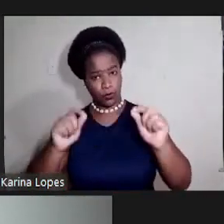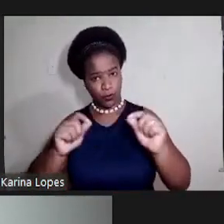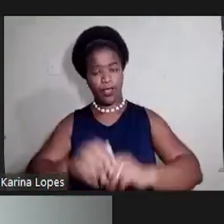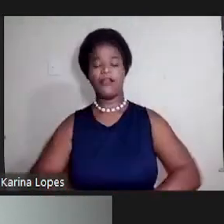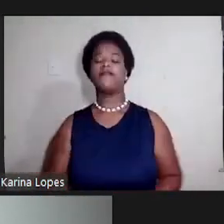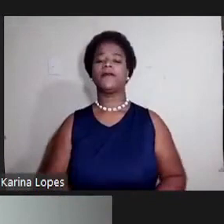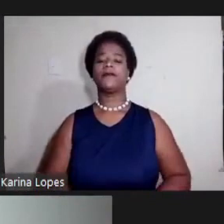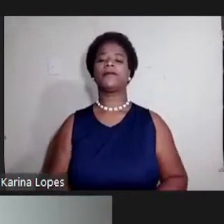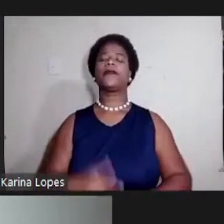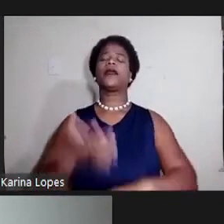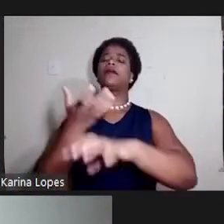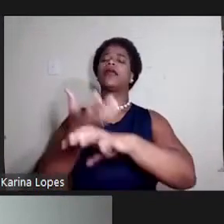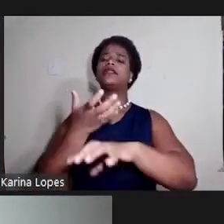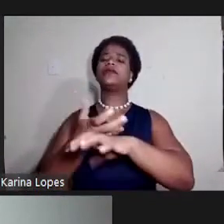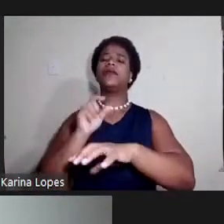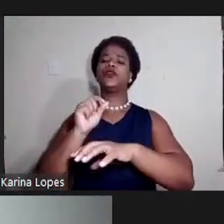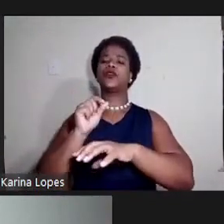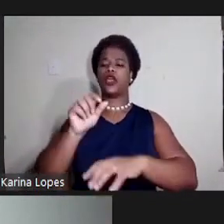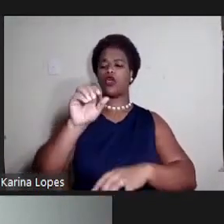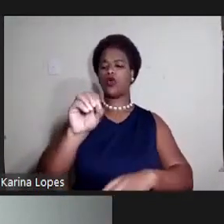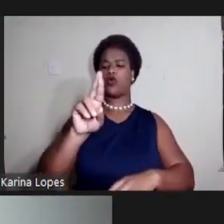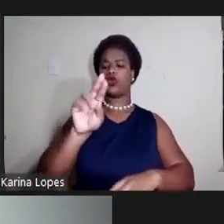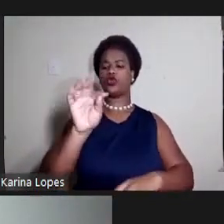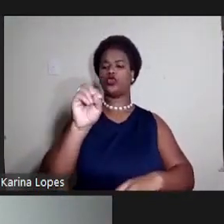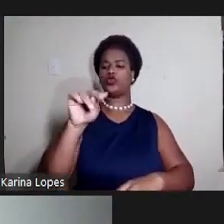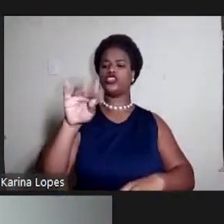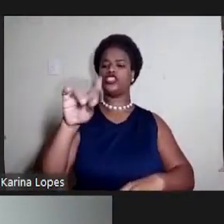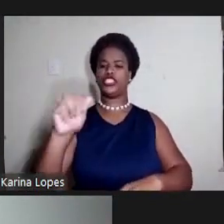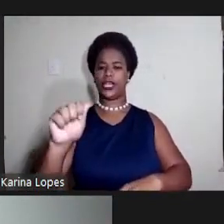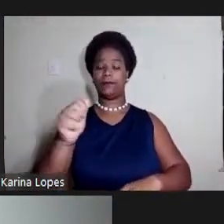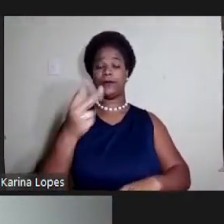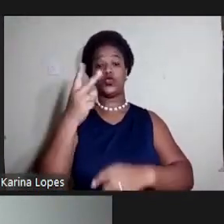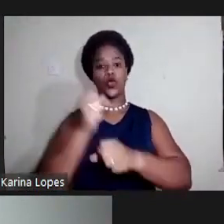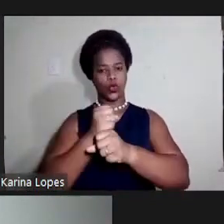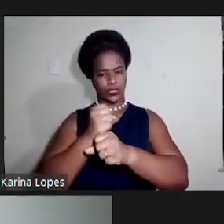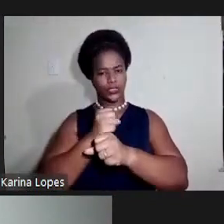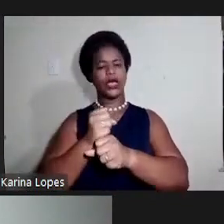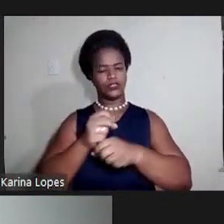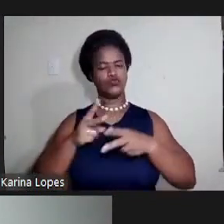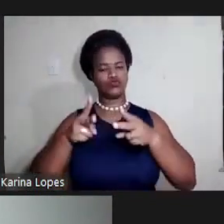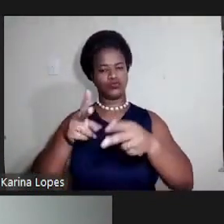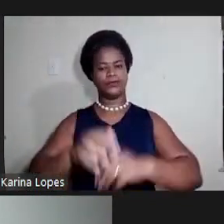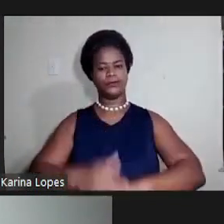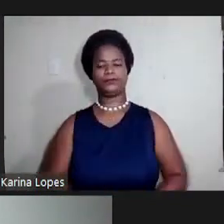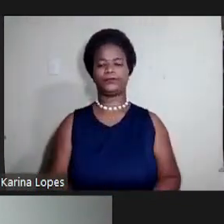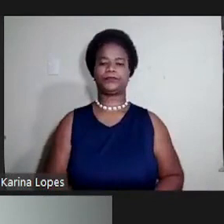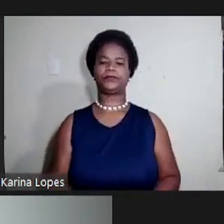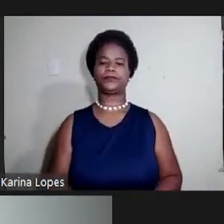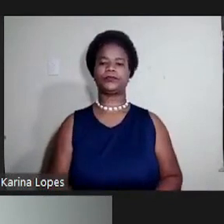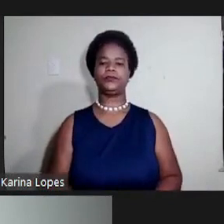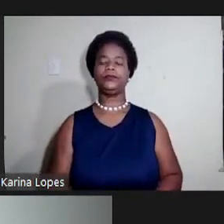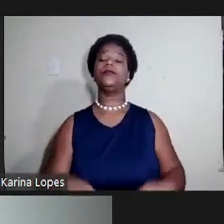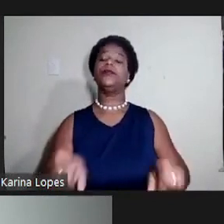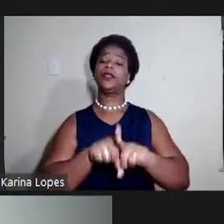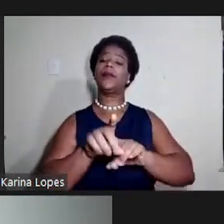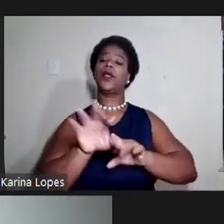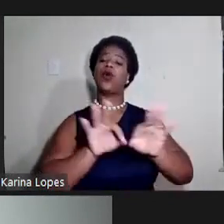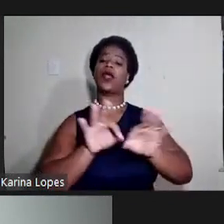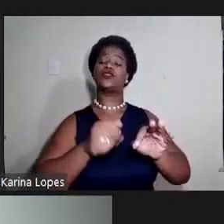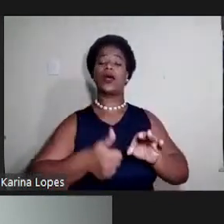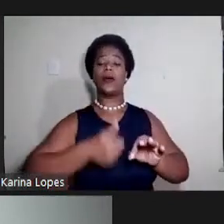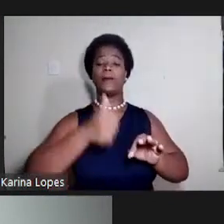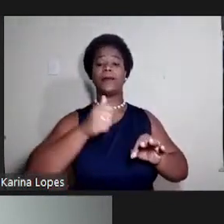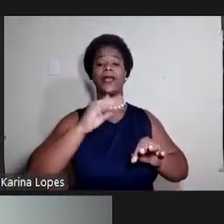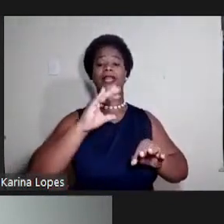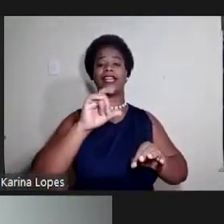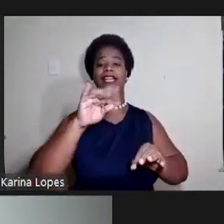disciplina de ortodontia, por 2 anos. montou a primeira clínica de ortodontia de Juiz de